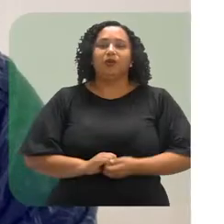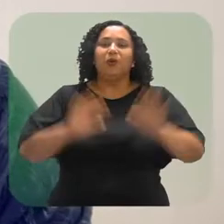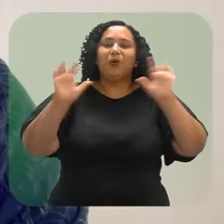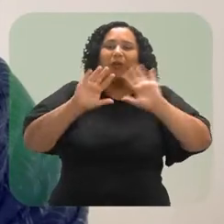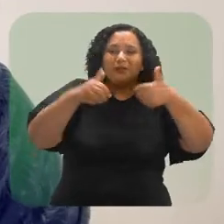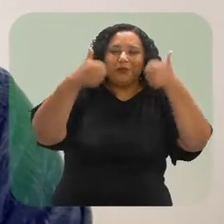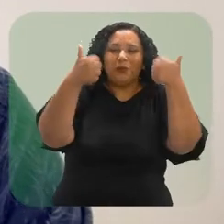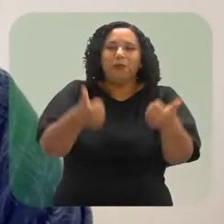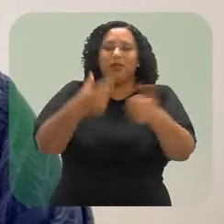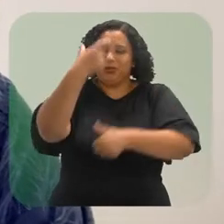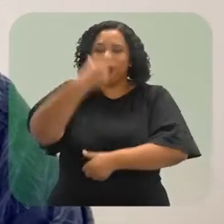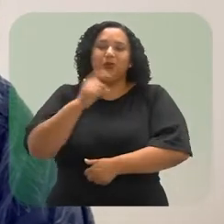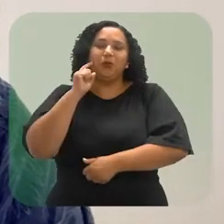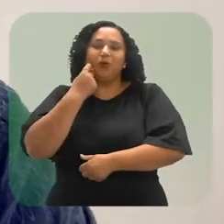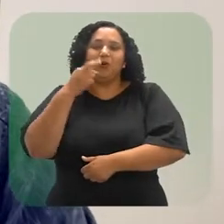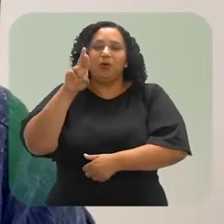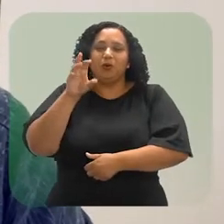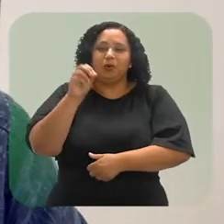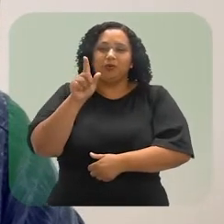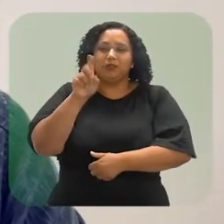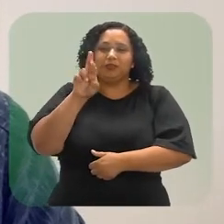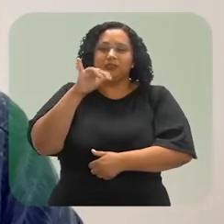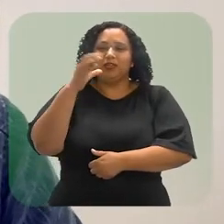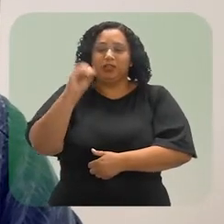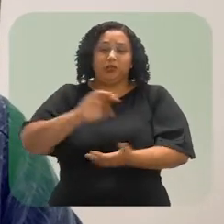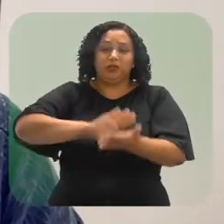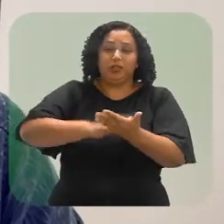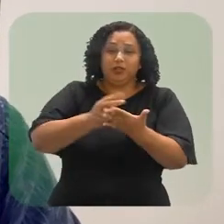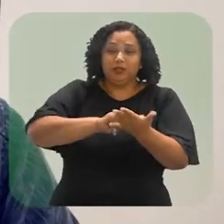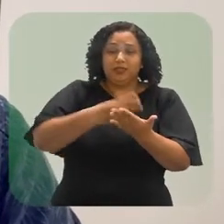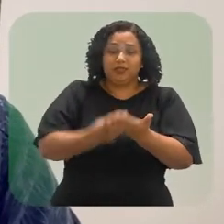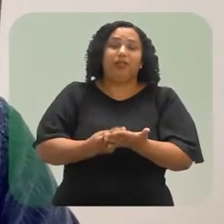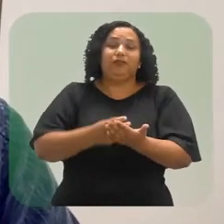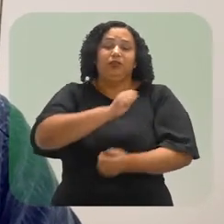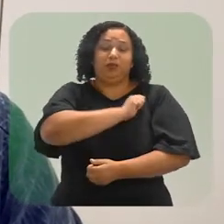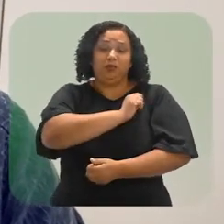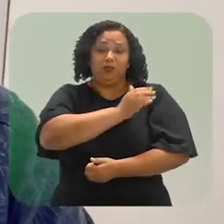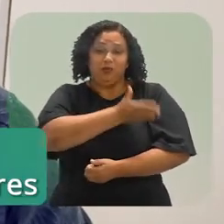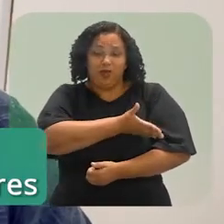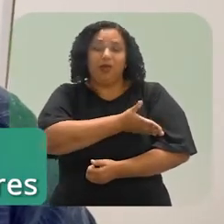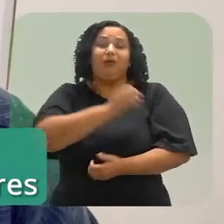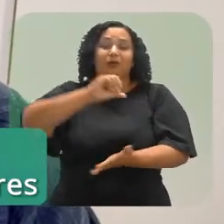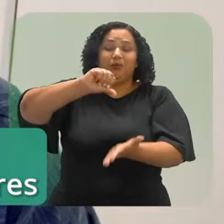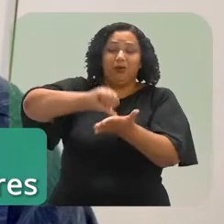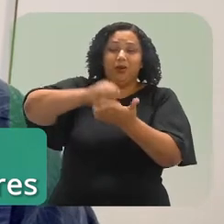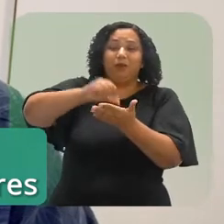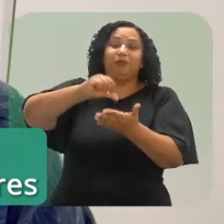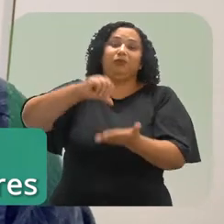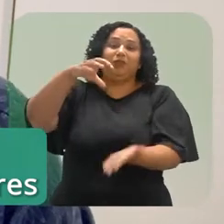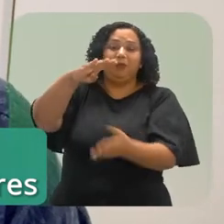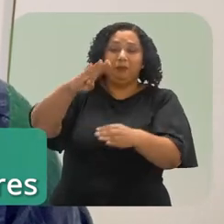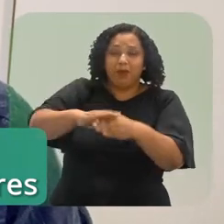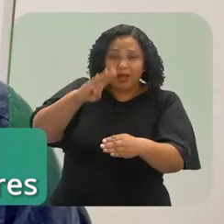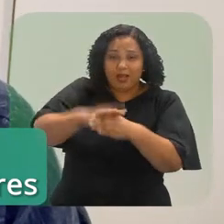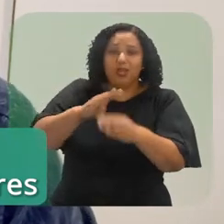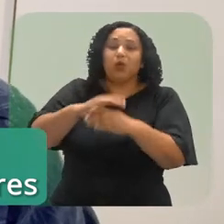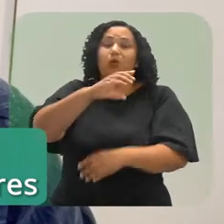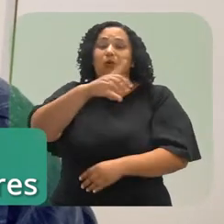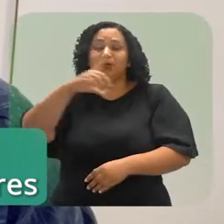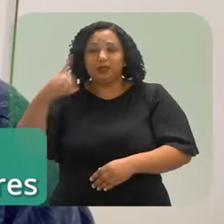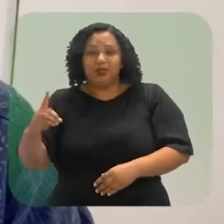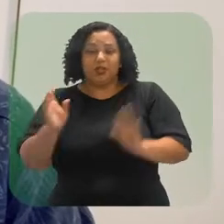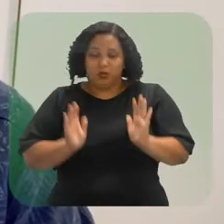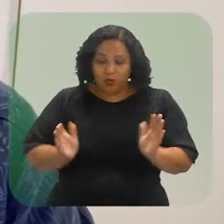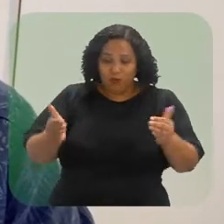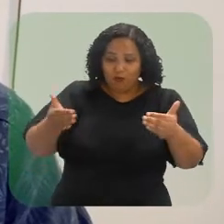pessoal, tudo bem? Eu sou Rogério, sou tradutor e intérprete de Libras no IFPE Campus Barreiros e sou o atual coordenador do Fórum de Assessoria